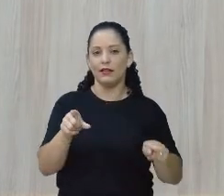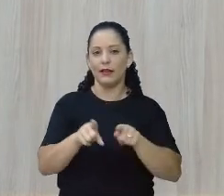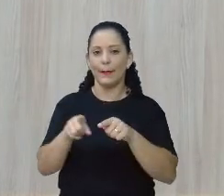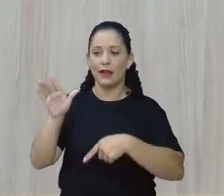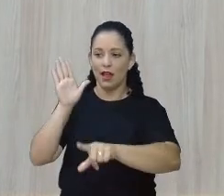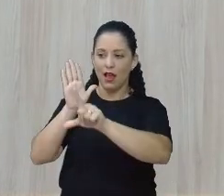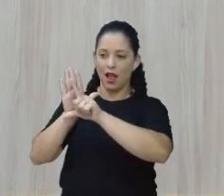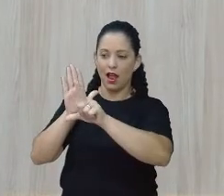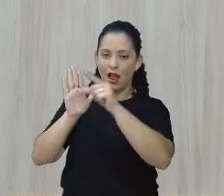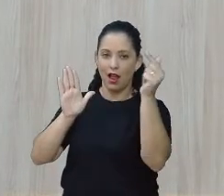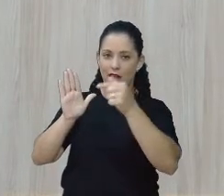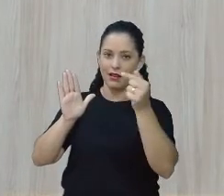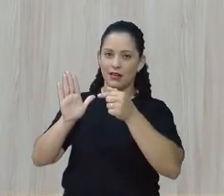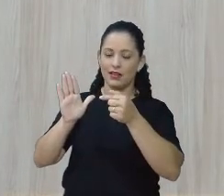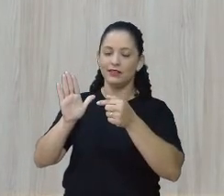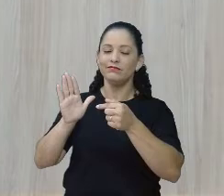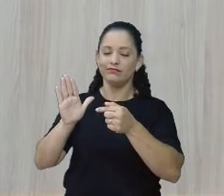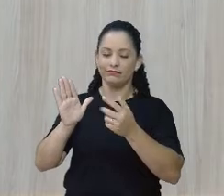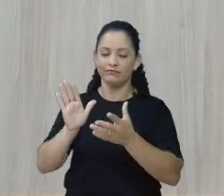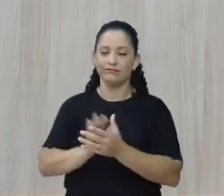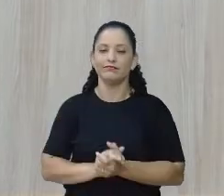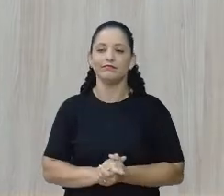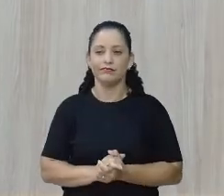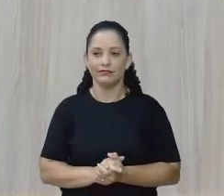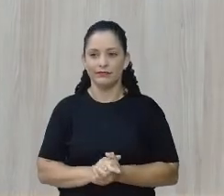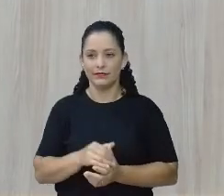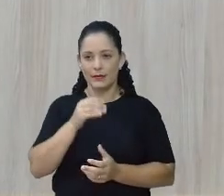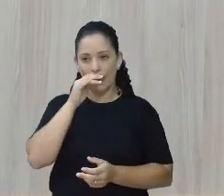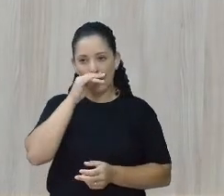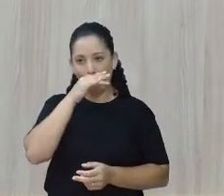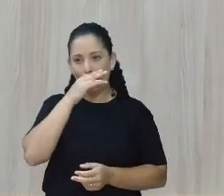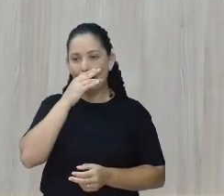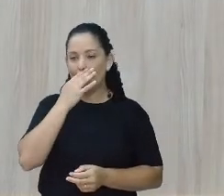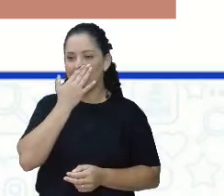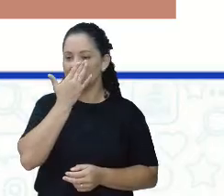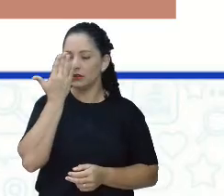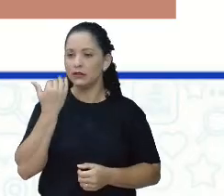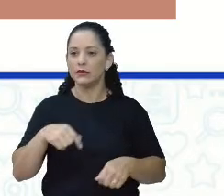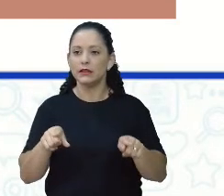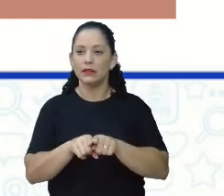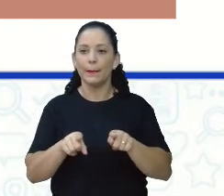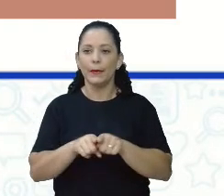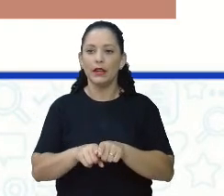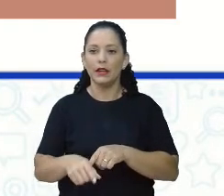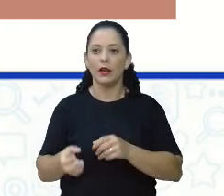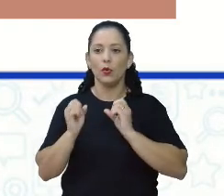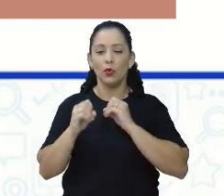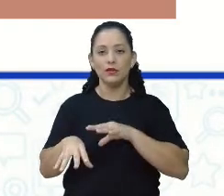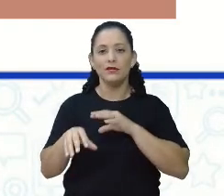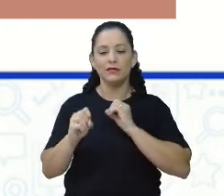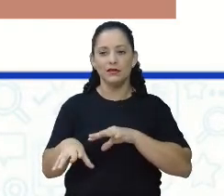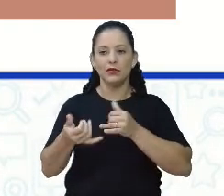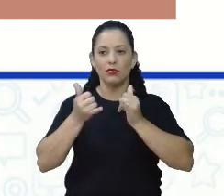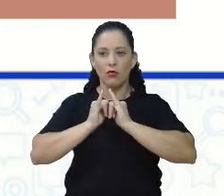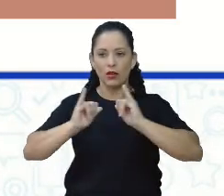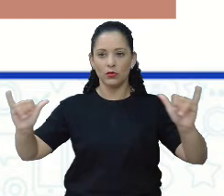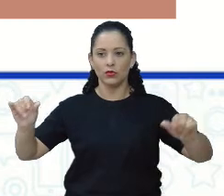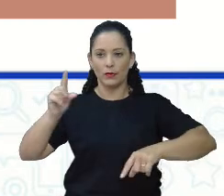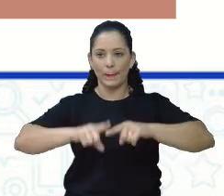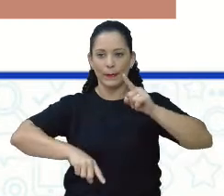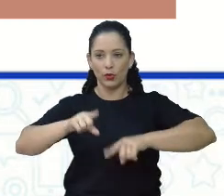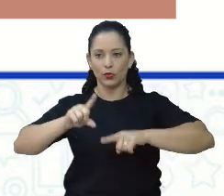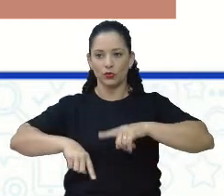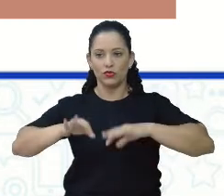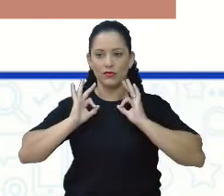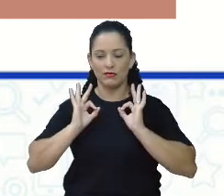Código de Defesa do Consumidor. Segundo ponto, a educação e divulgação sobre o consumo adequado de produtos e